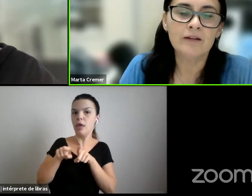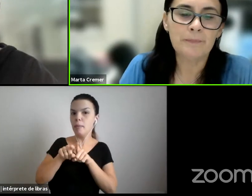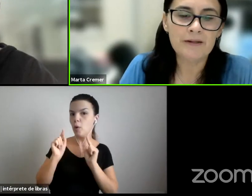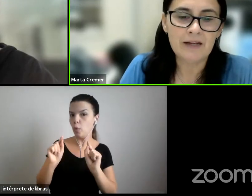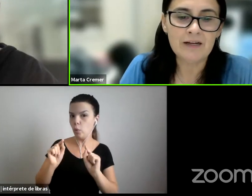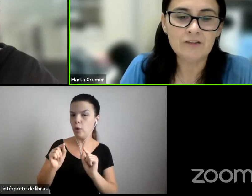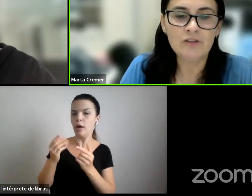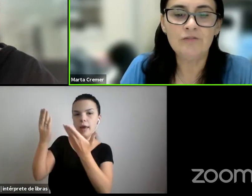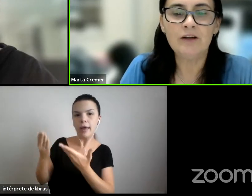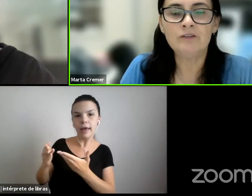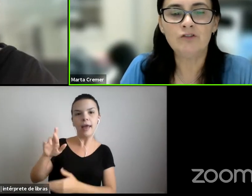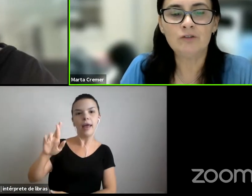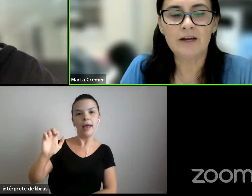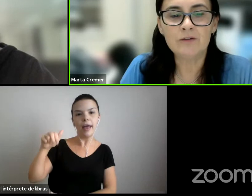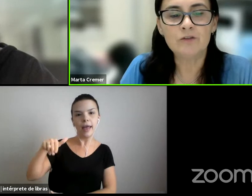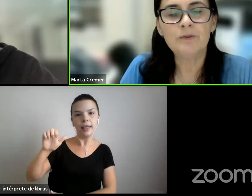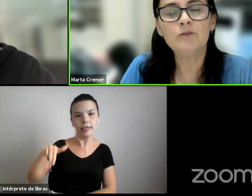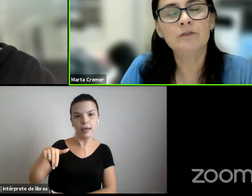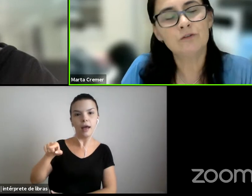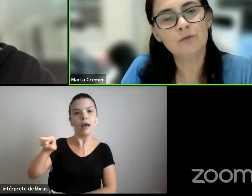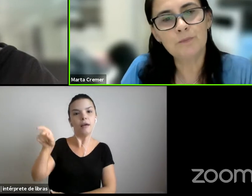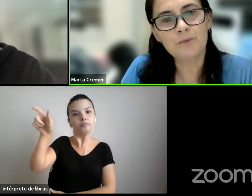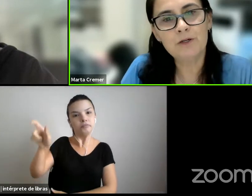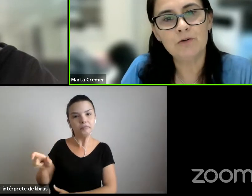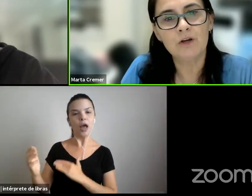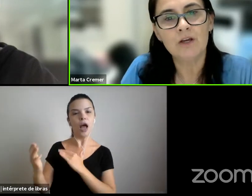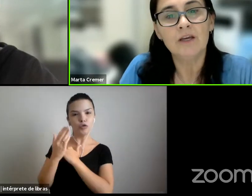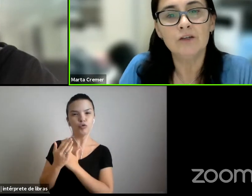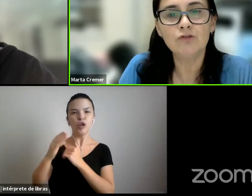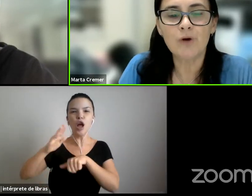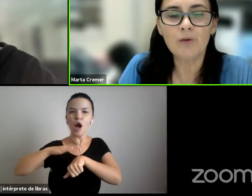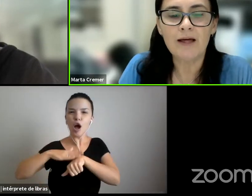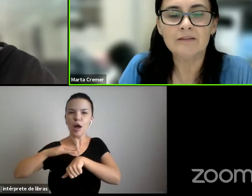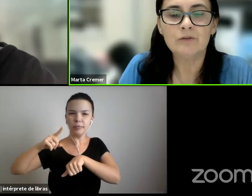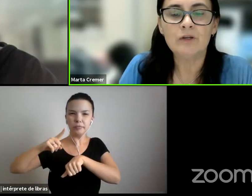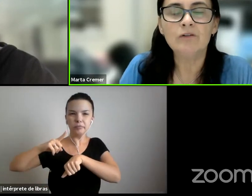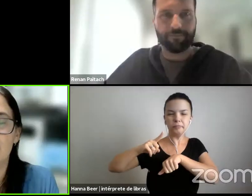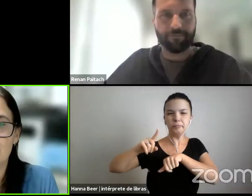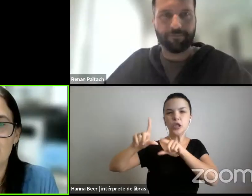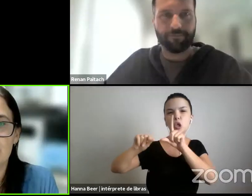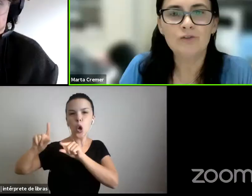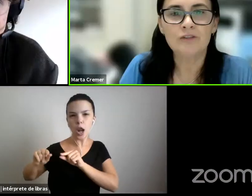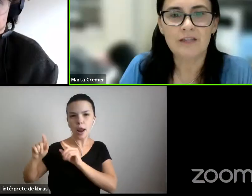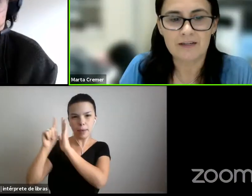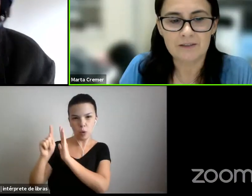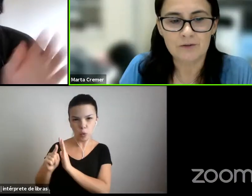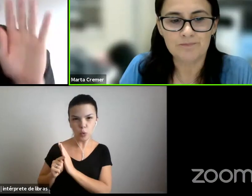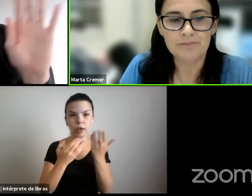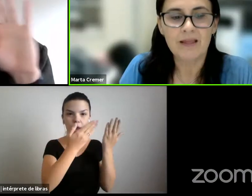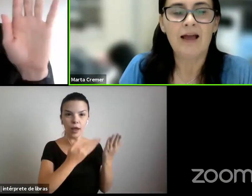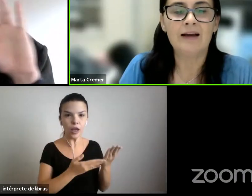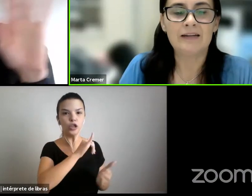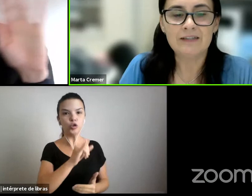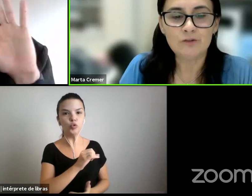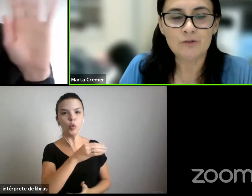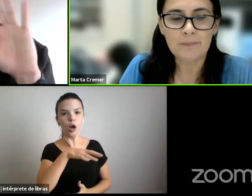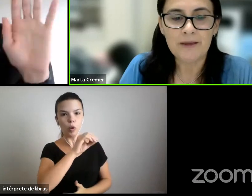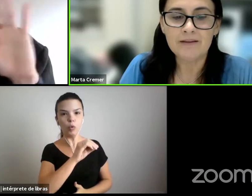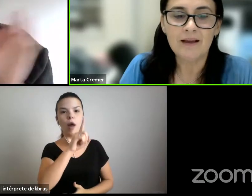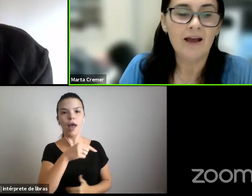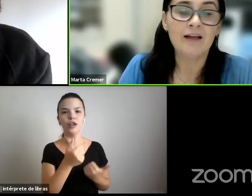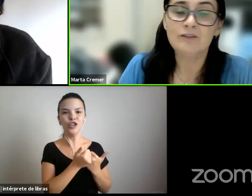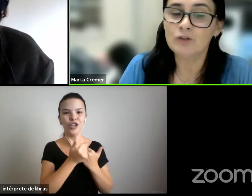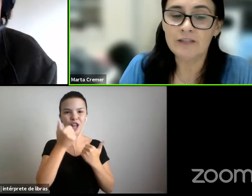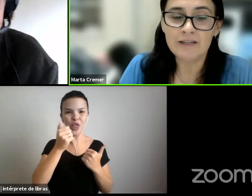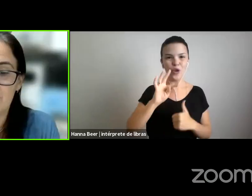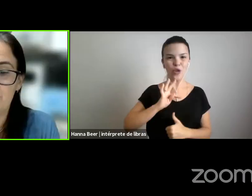o Renan Paitache, que vai nos ajudar com as perguntas do público, e o João Lázaro, que é o nosso diretor técnico. Agradeço